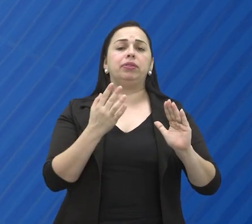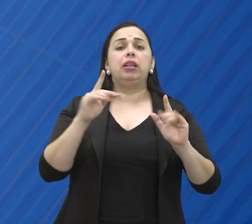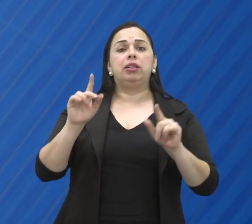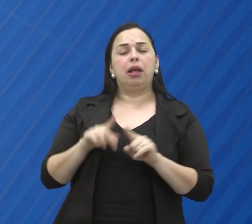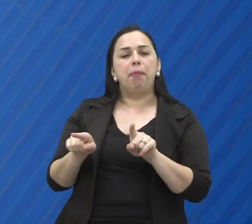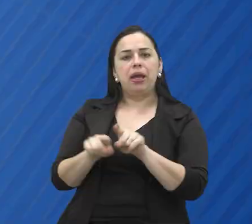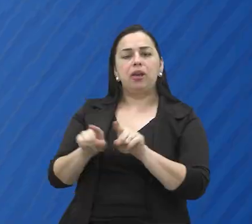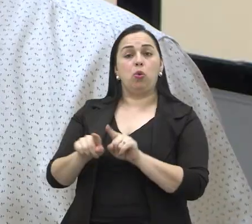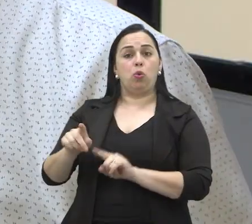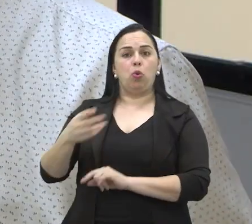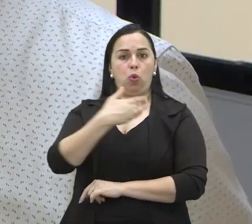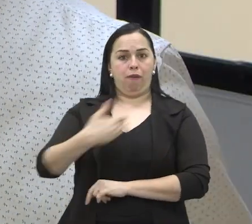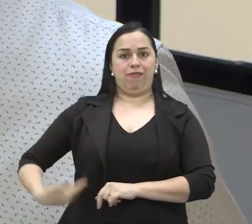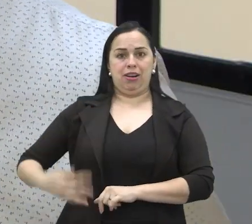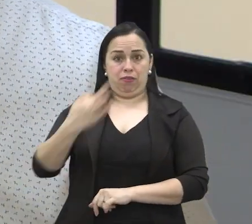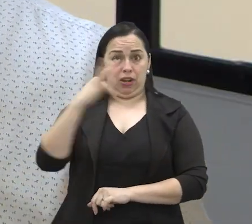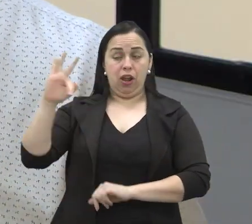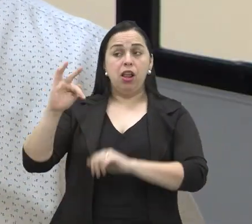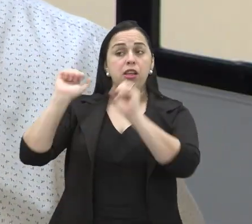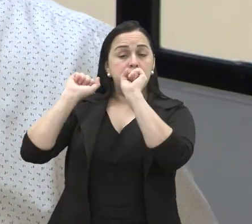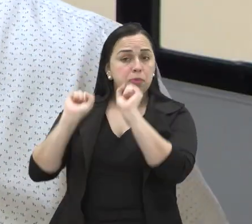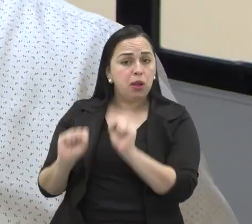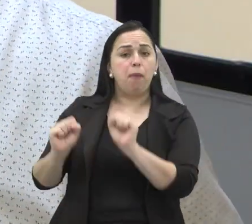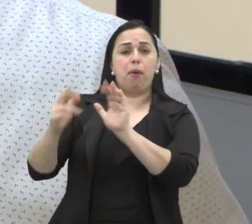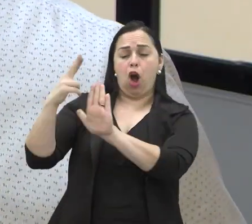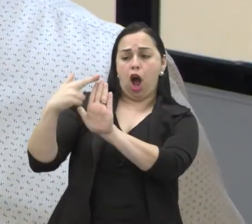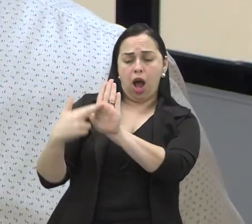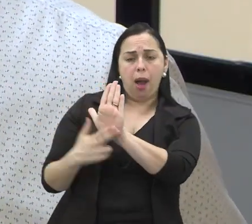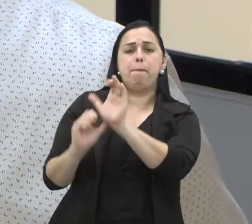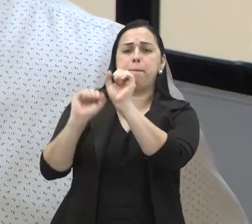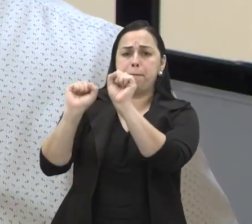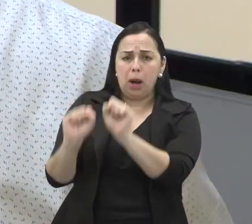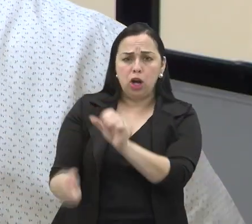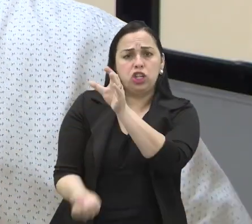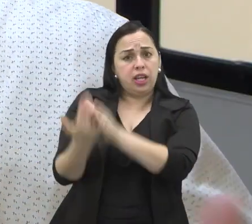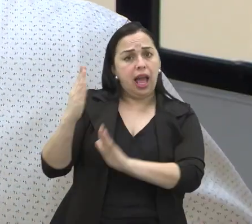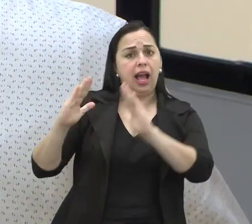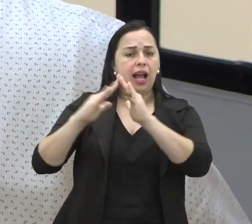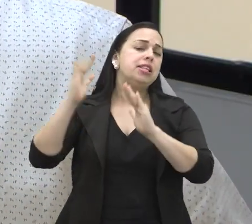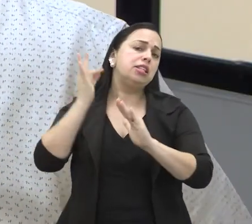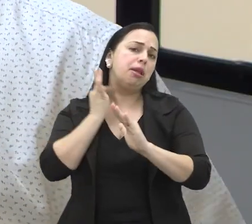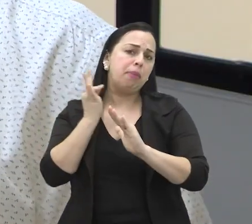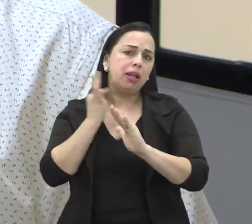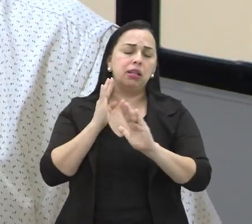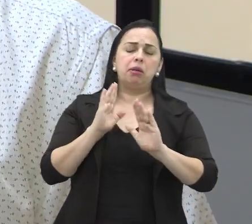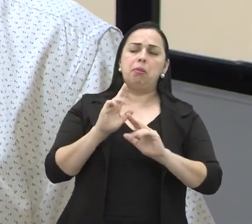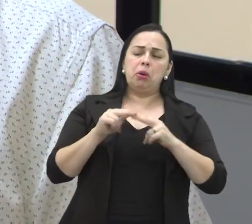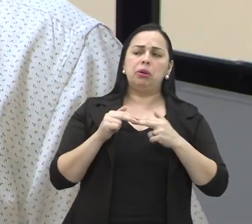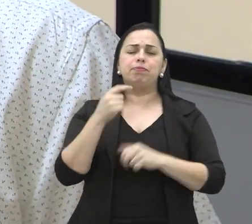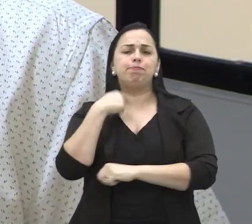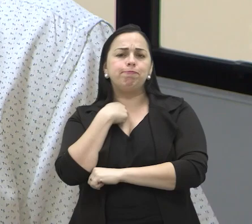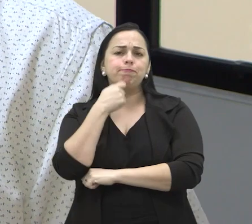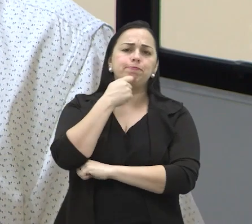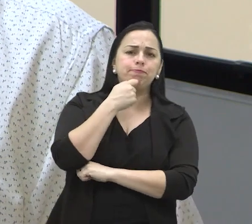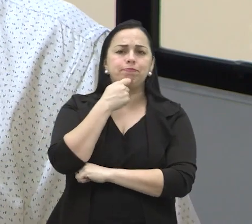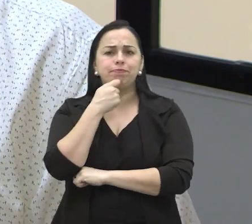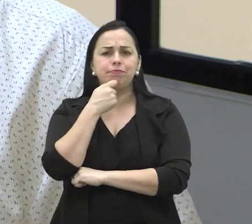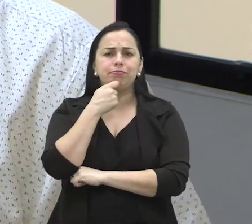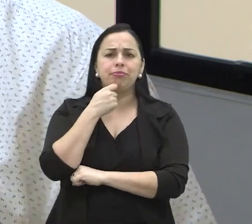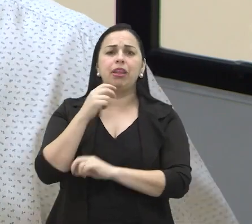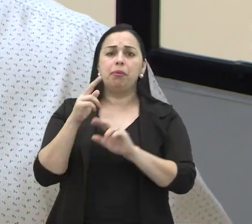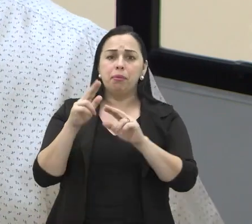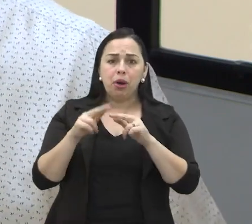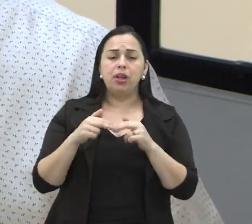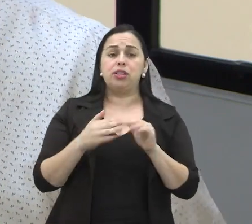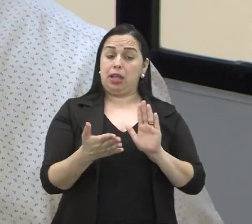lotérica joseense. A gente vem acompanhando desde o projeto a nível federal, que se abriu aí uma regulamentação das